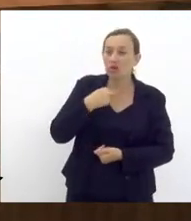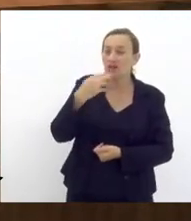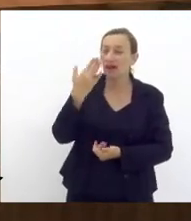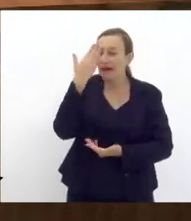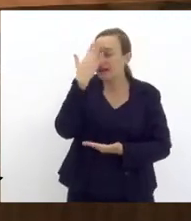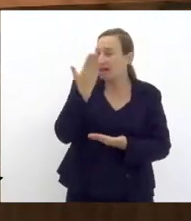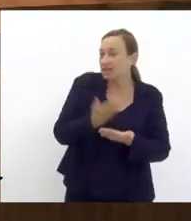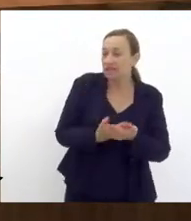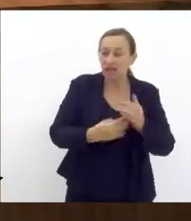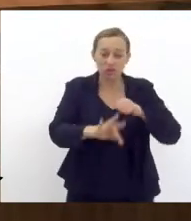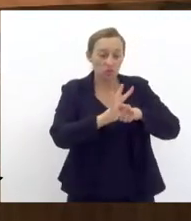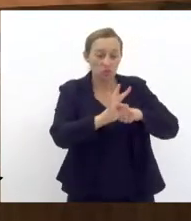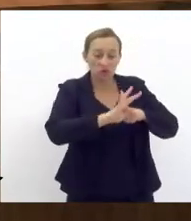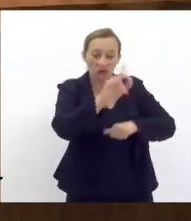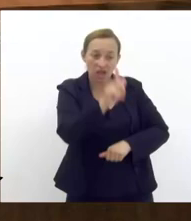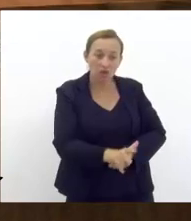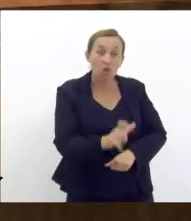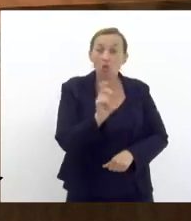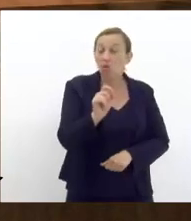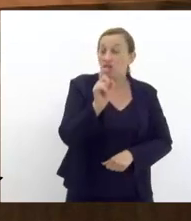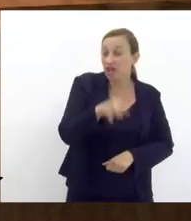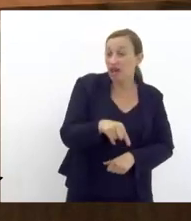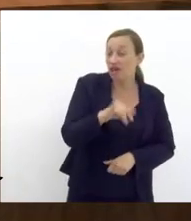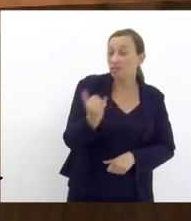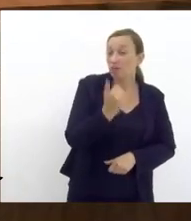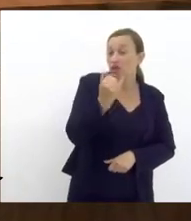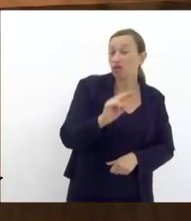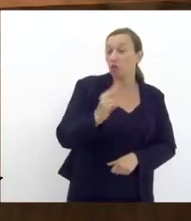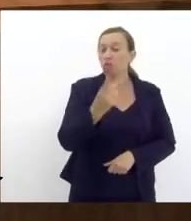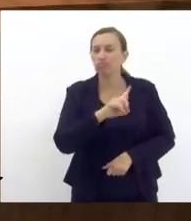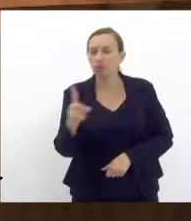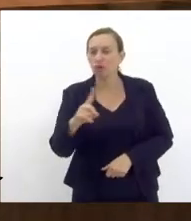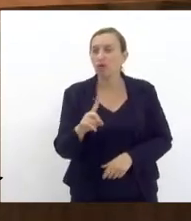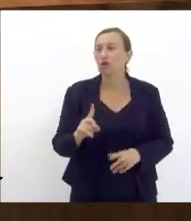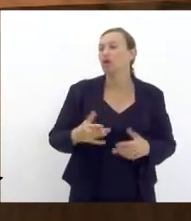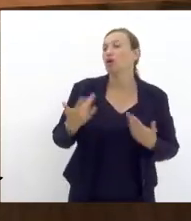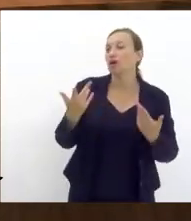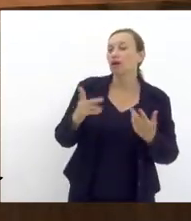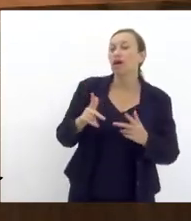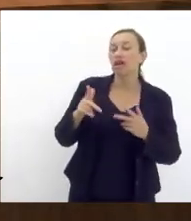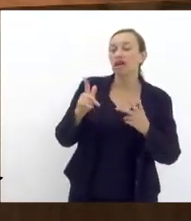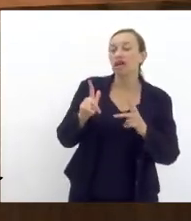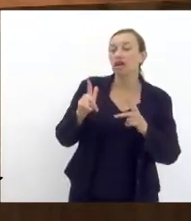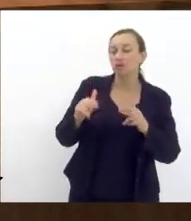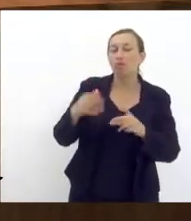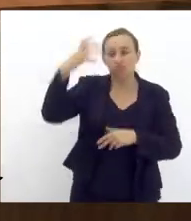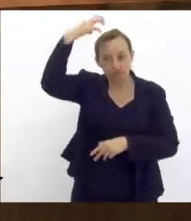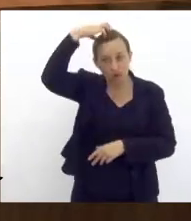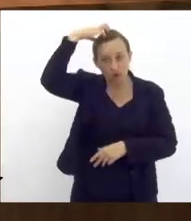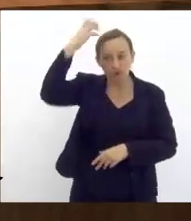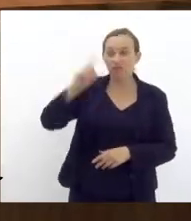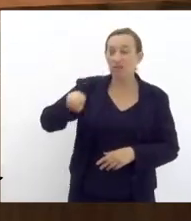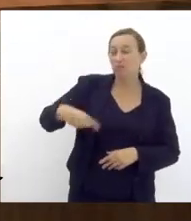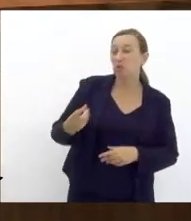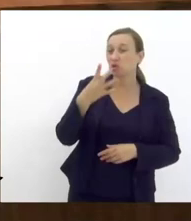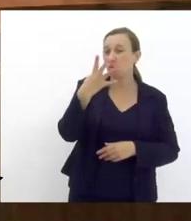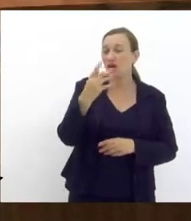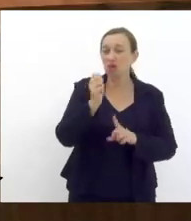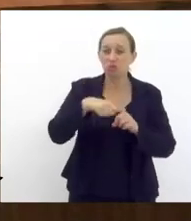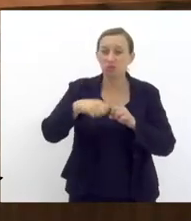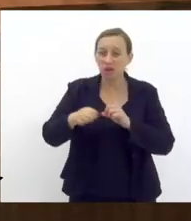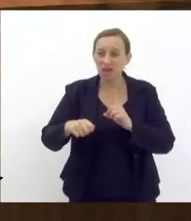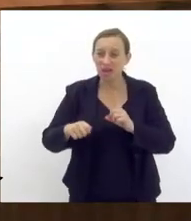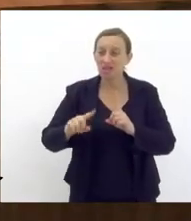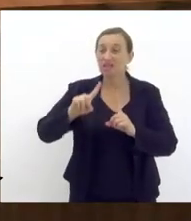decidir o que que é importante o que que não é importante ou ninguém ficar sabendo como foi o caso de Angra durante quatro meses para só depois